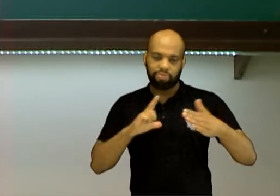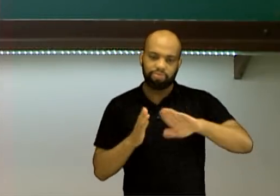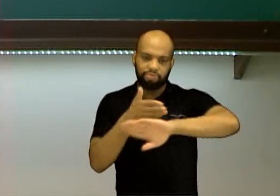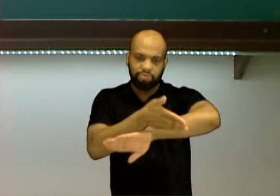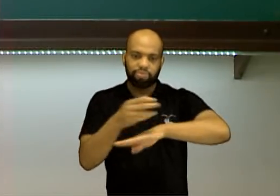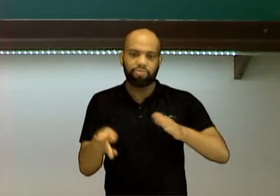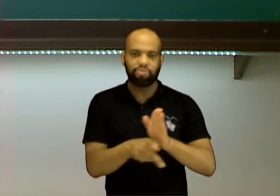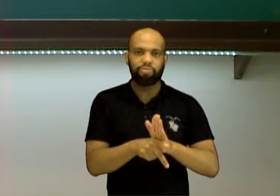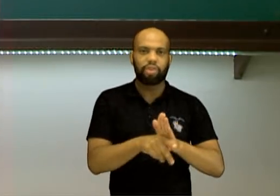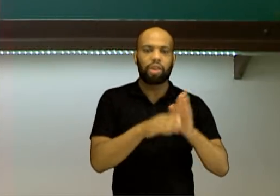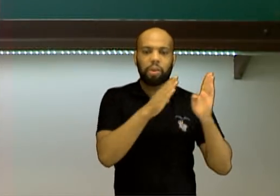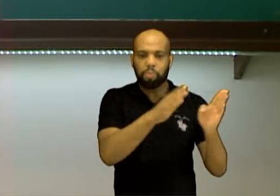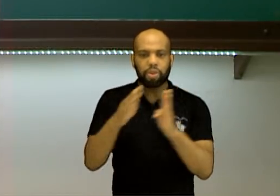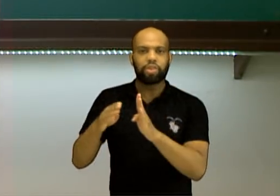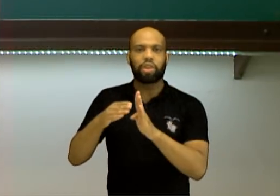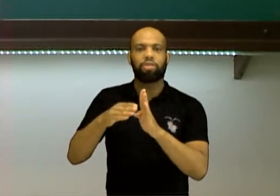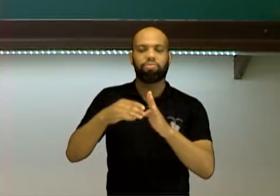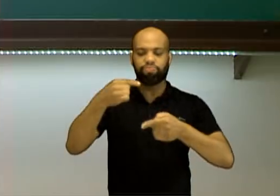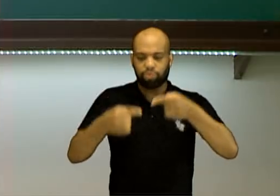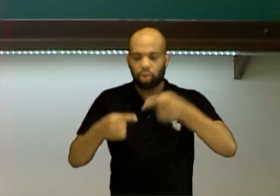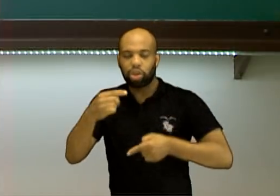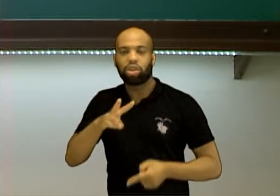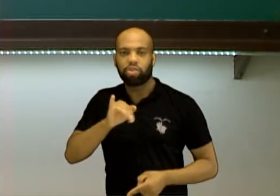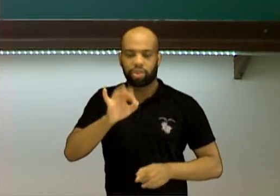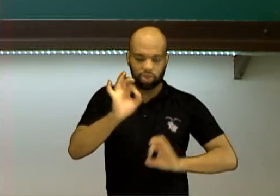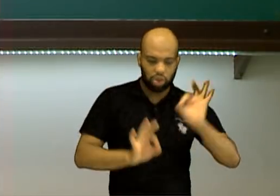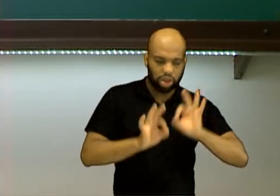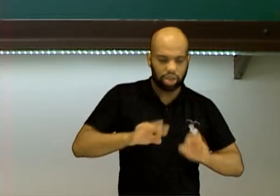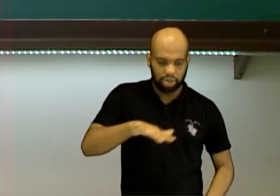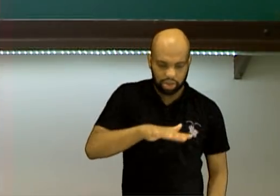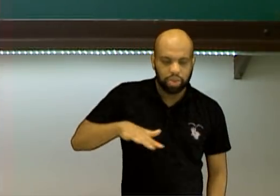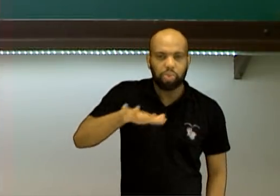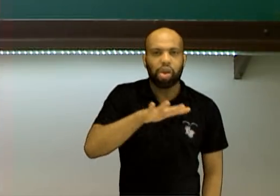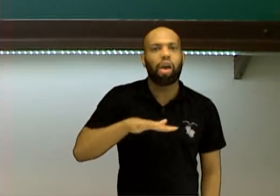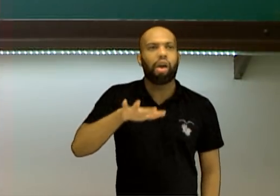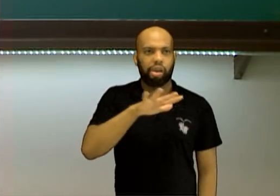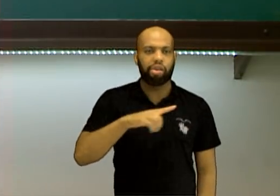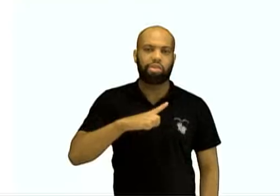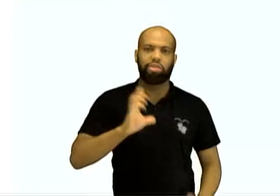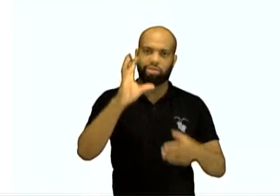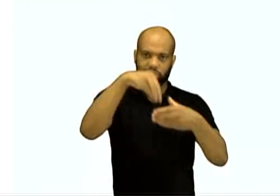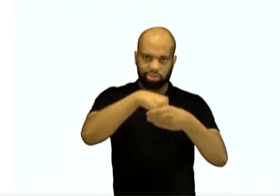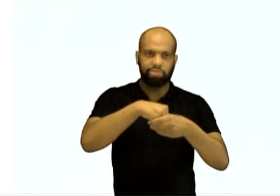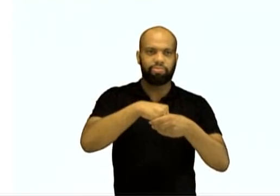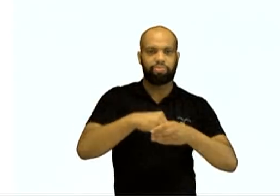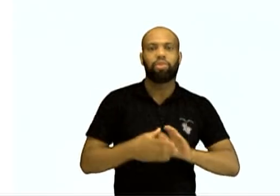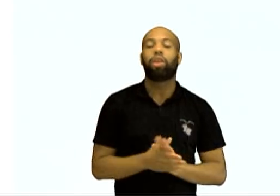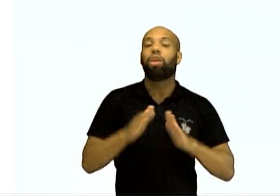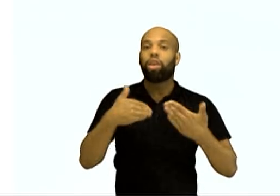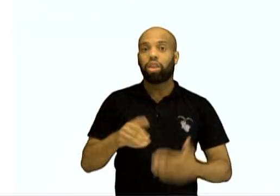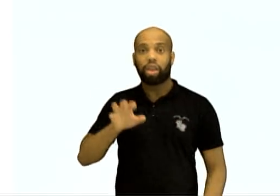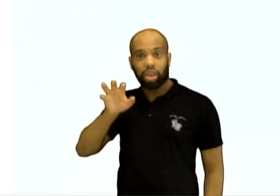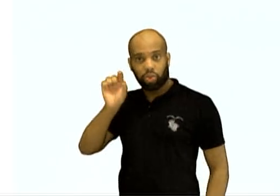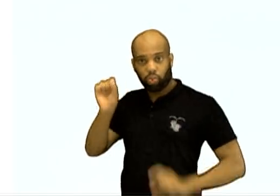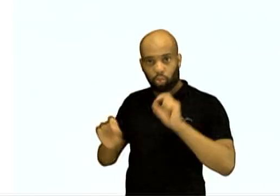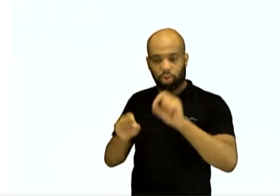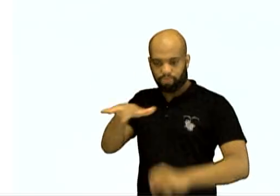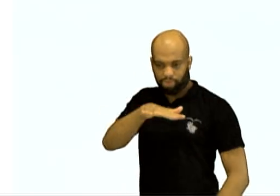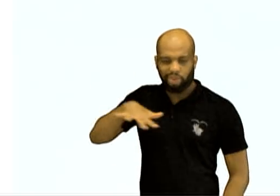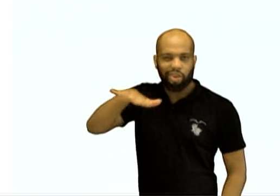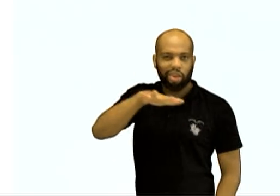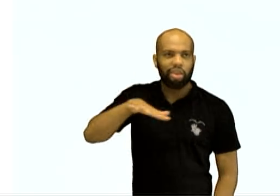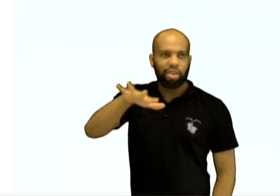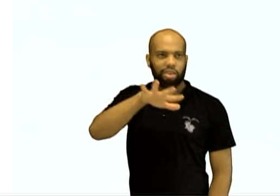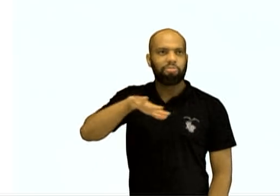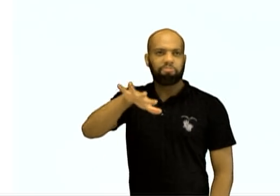processos políticos para organizar o espaço dessa nação dentro de um território. O território é essa base física, né, o